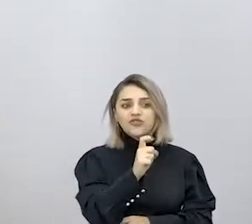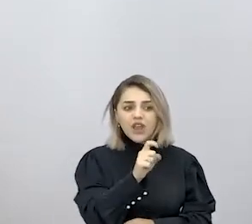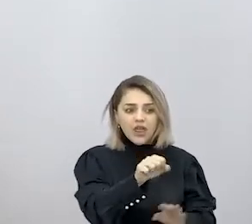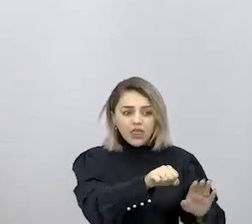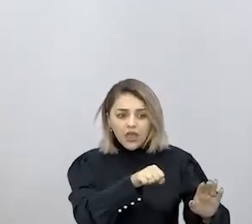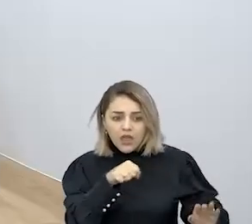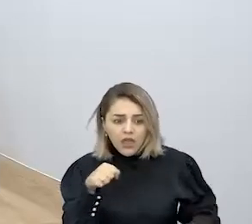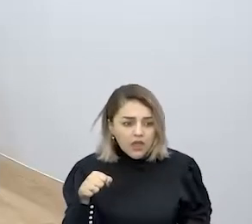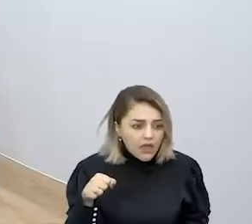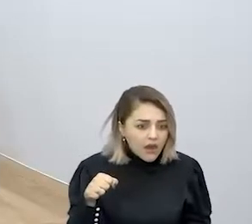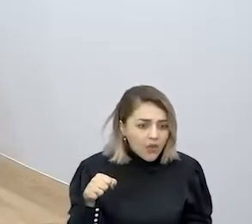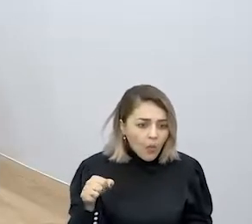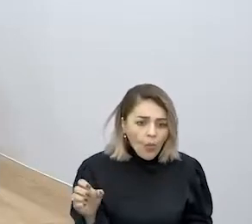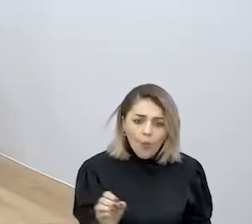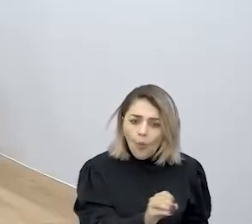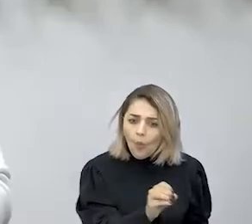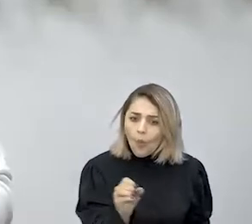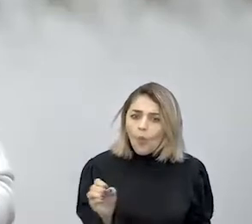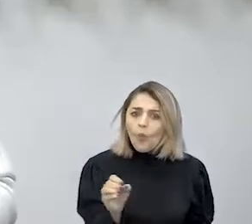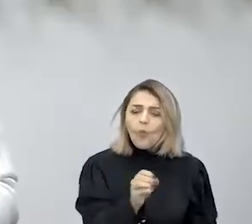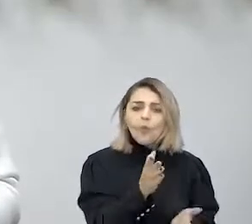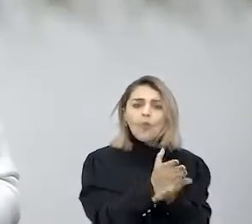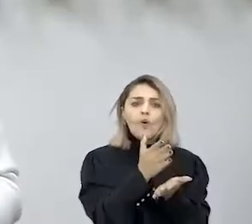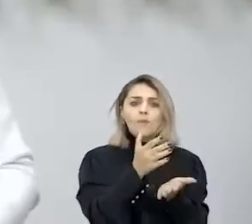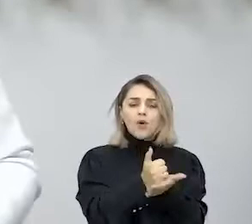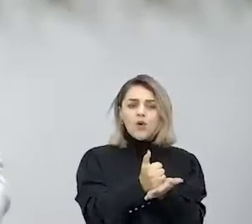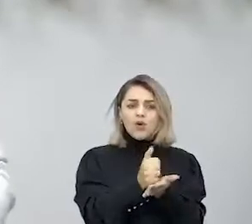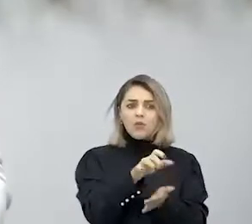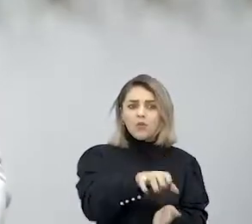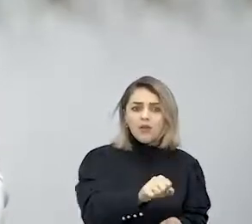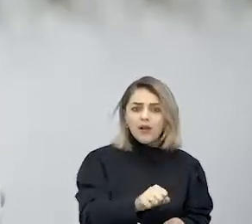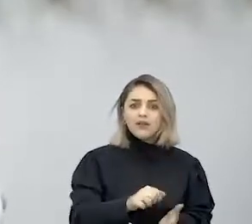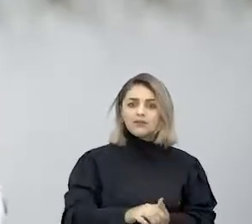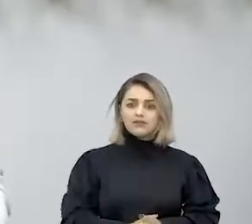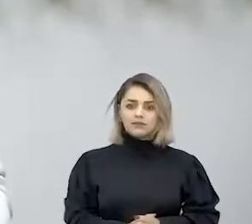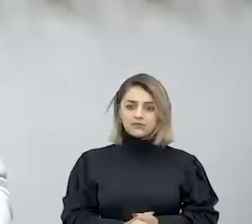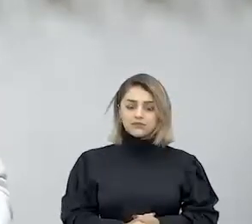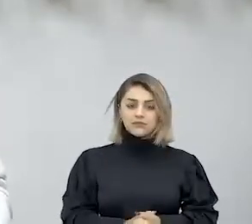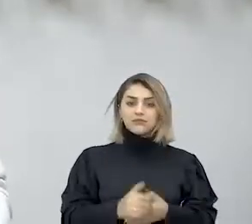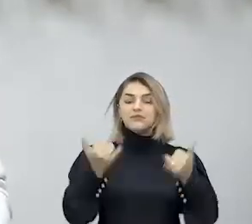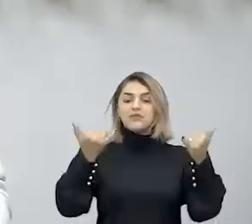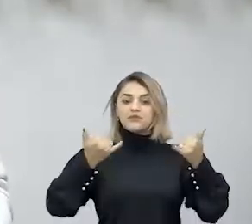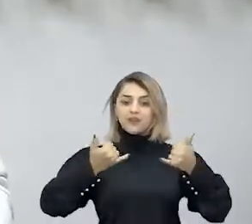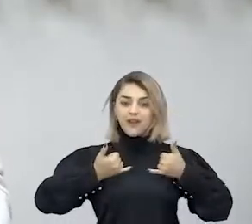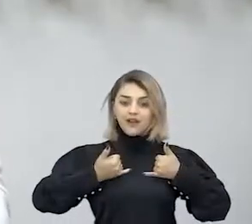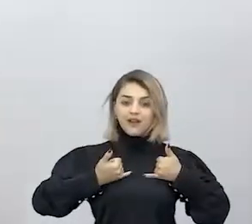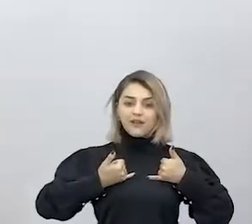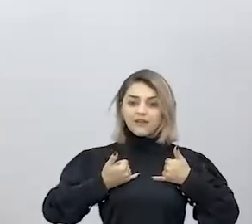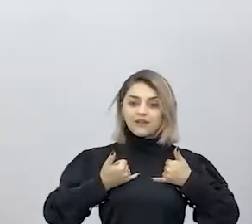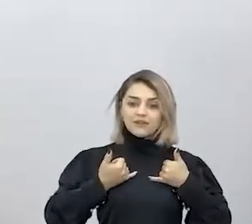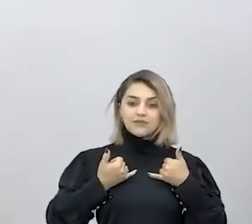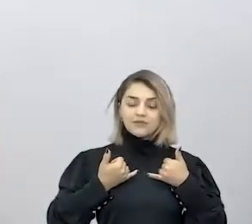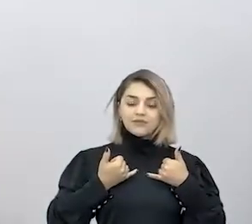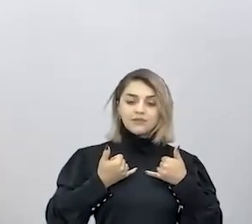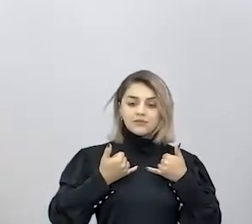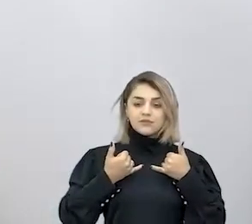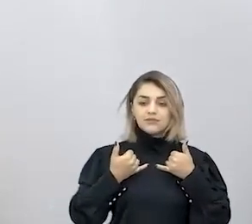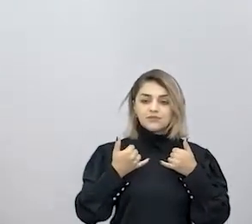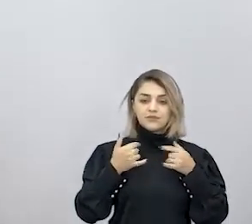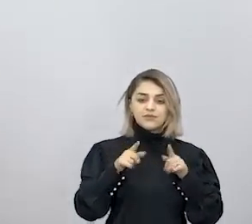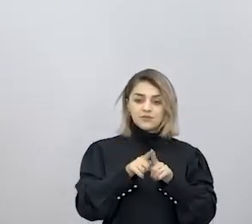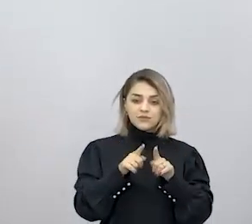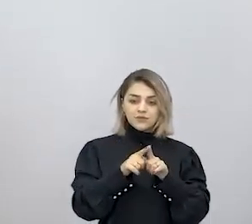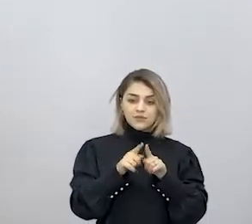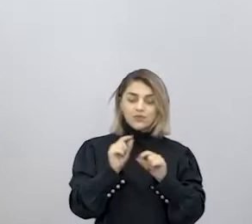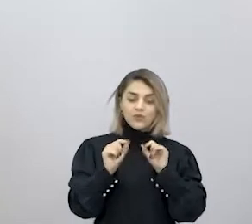Me contaram que ontem o show foi bom. Me contaram, disseram, contaram, é complicado.